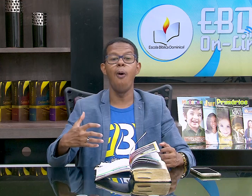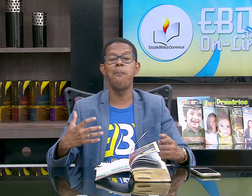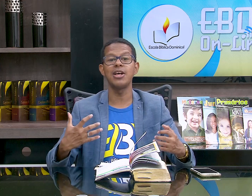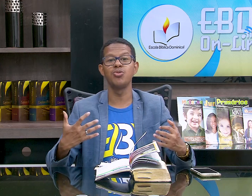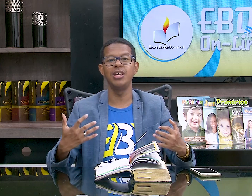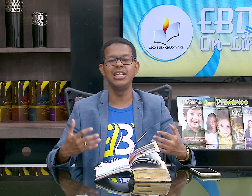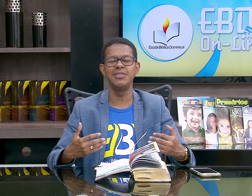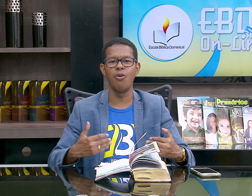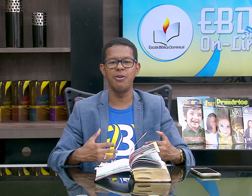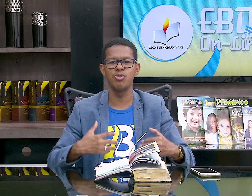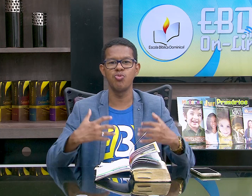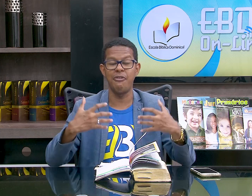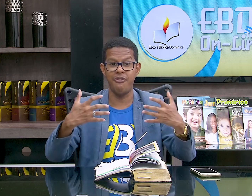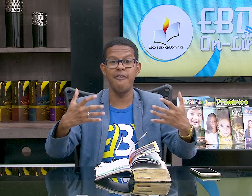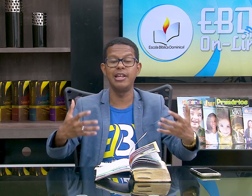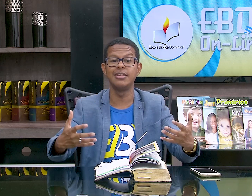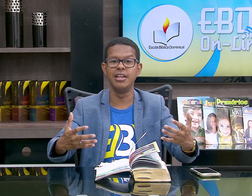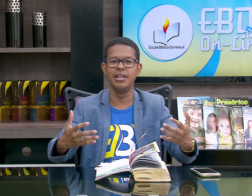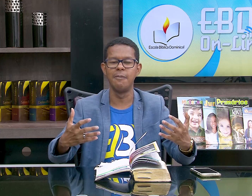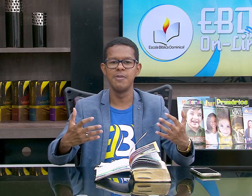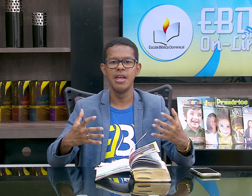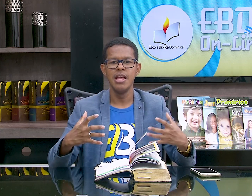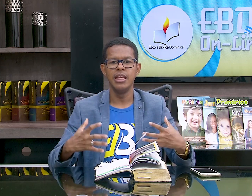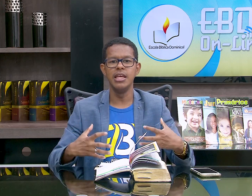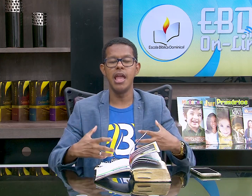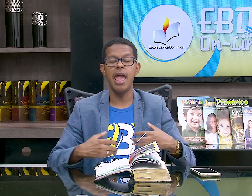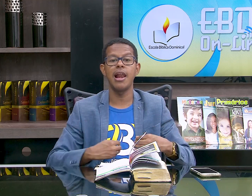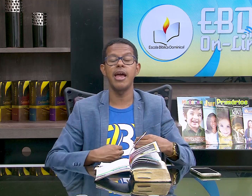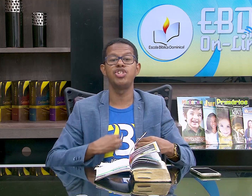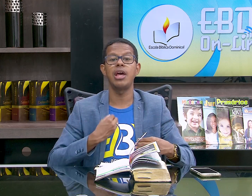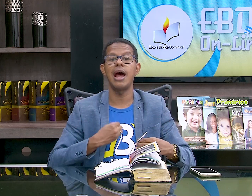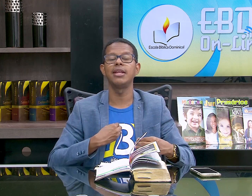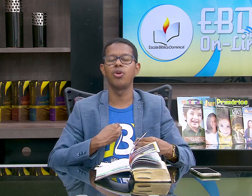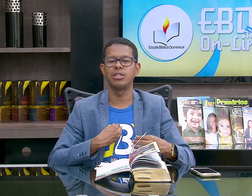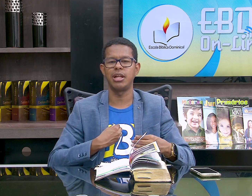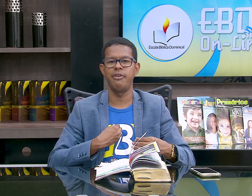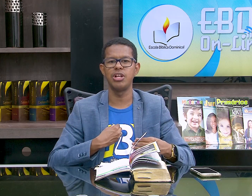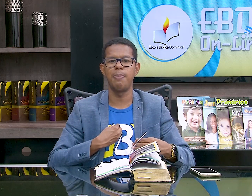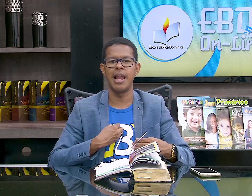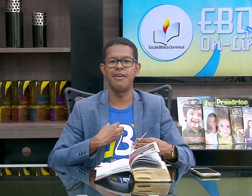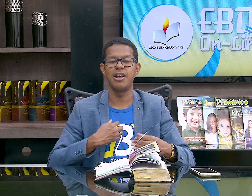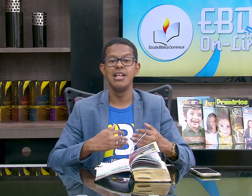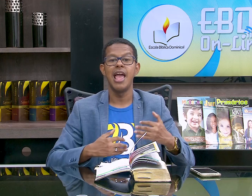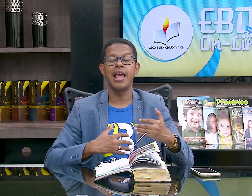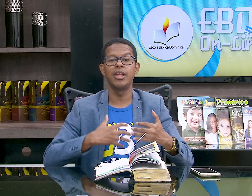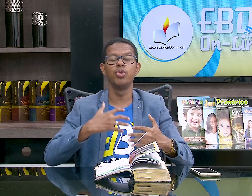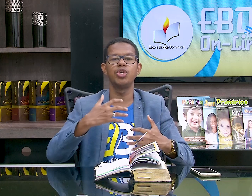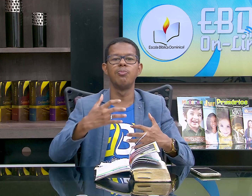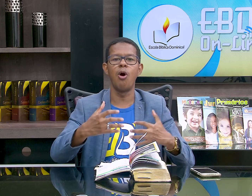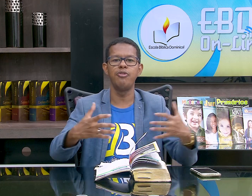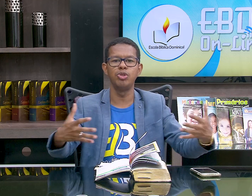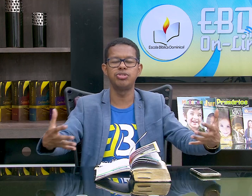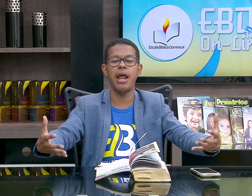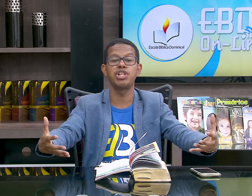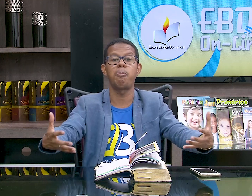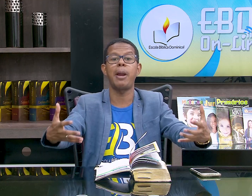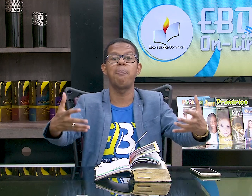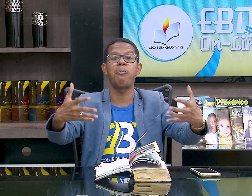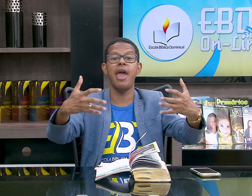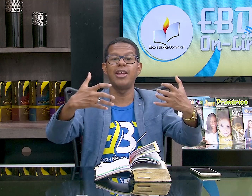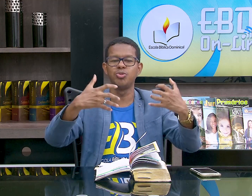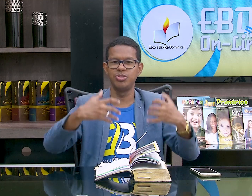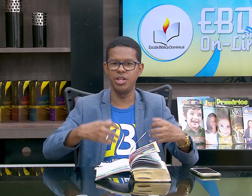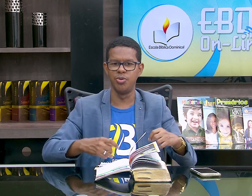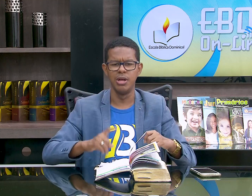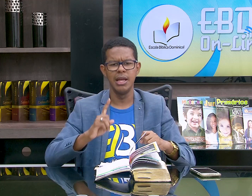ao passo que desenvolvemos uma fé verdadeira e ela é gerada em nós através da palavra ela nos move nos traz